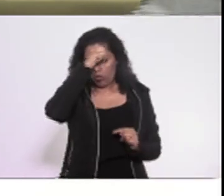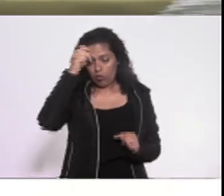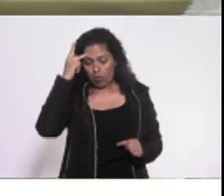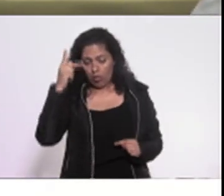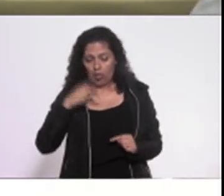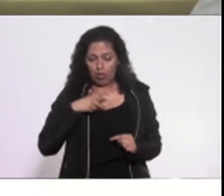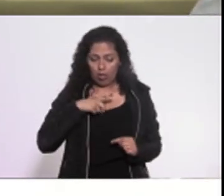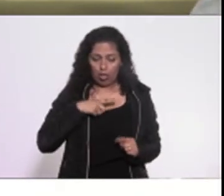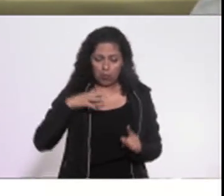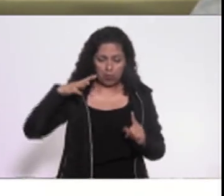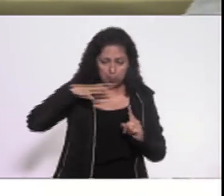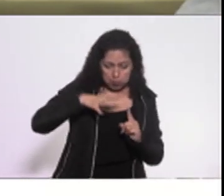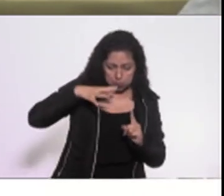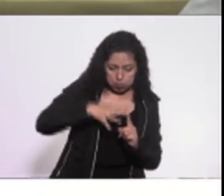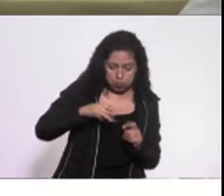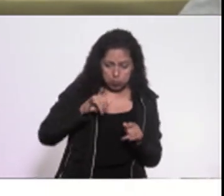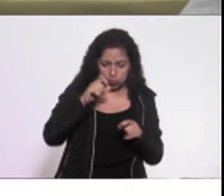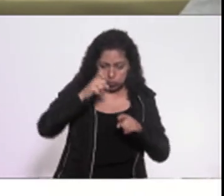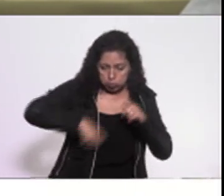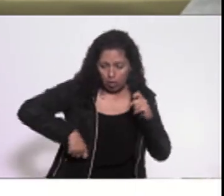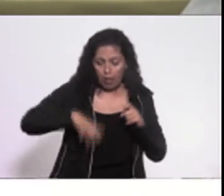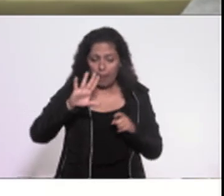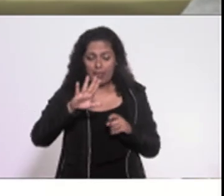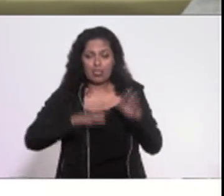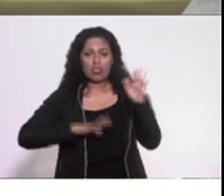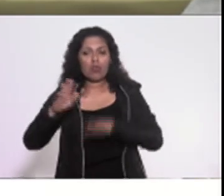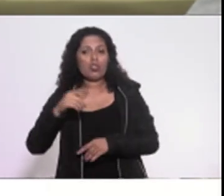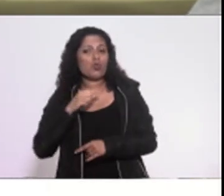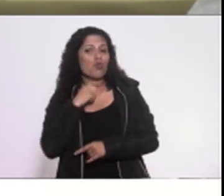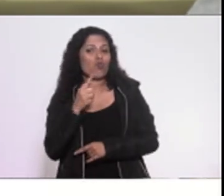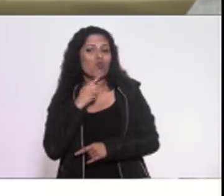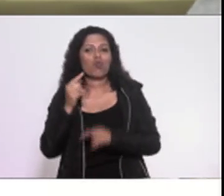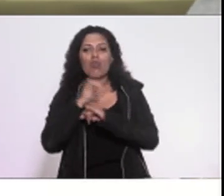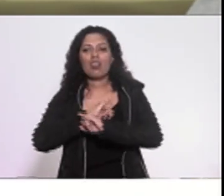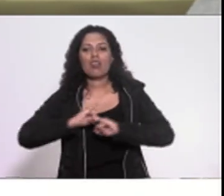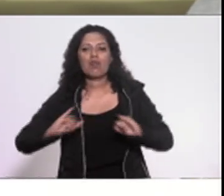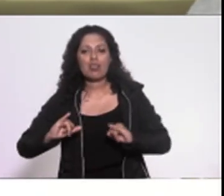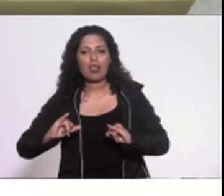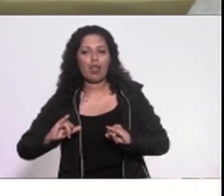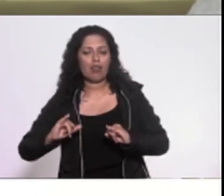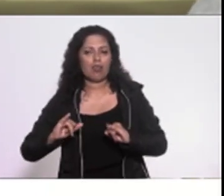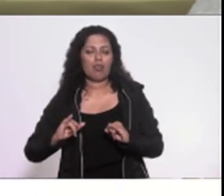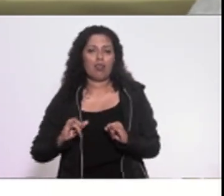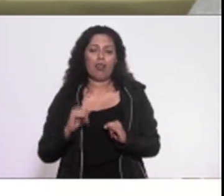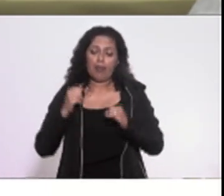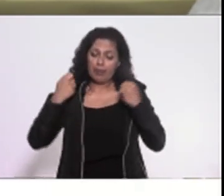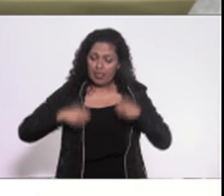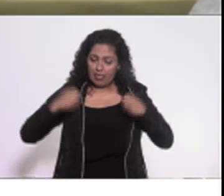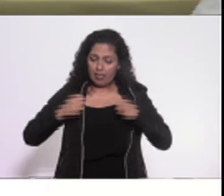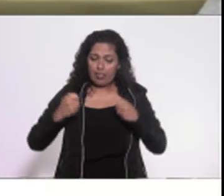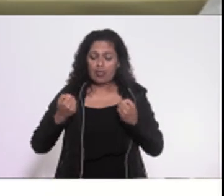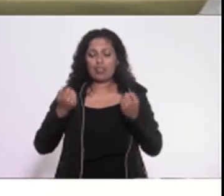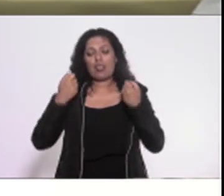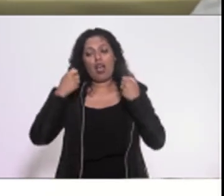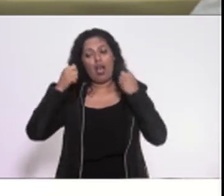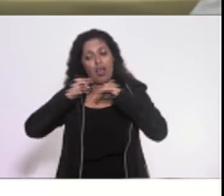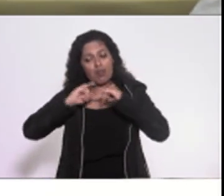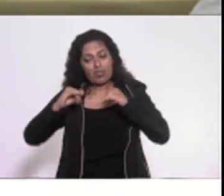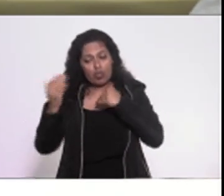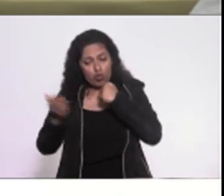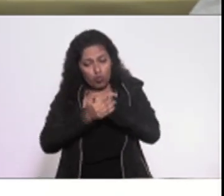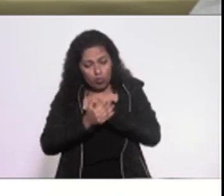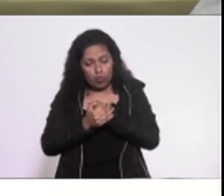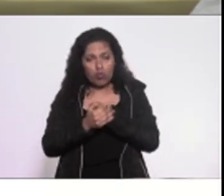e não tem um canal adequado na administração pública para fazer essa denúncia, né? Uma denúncia anônima, que é o que a gente chama desses canais, é como se